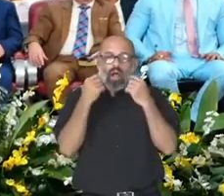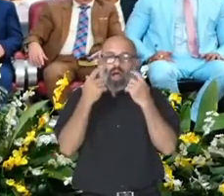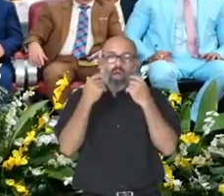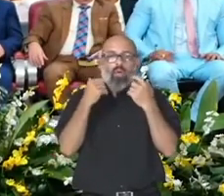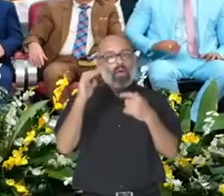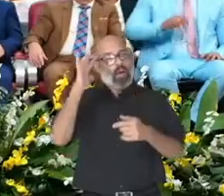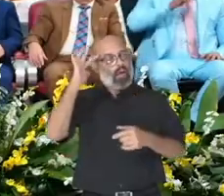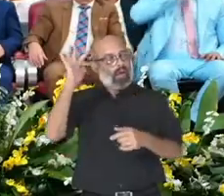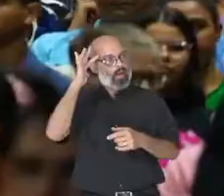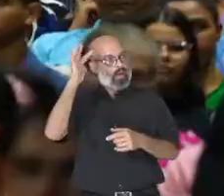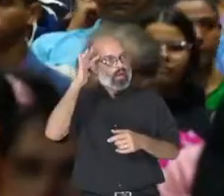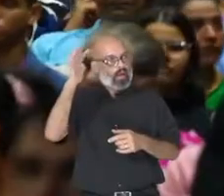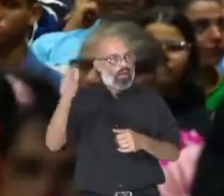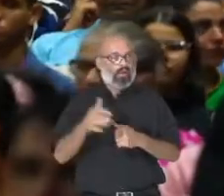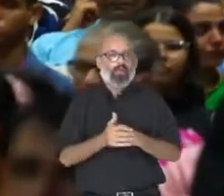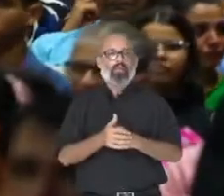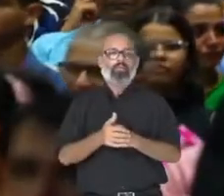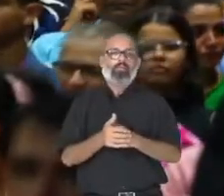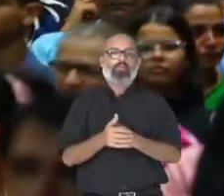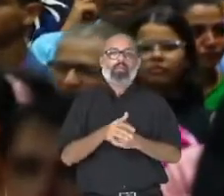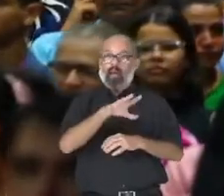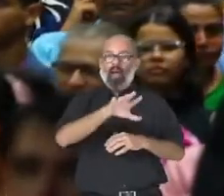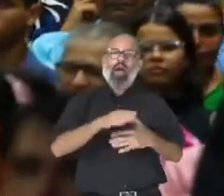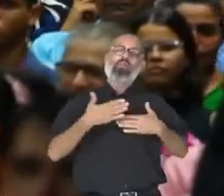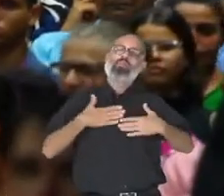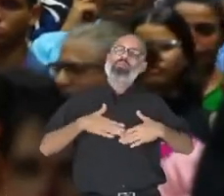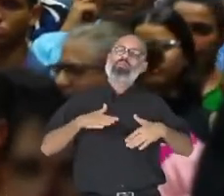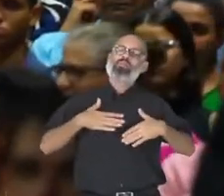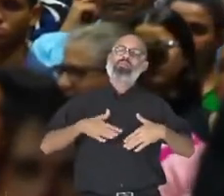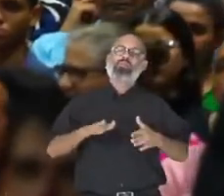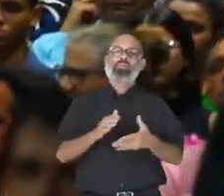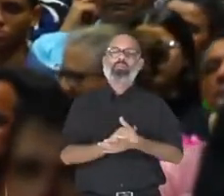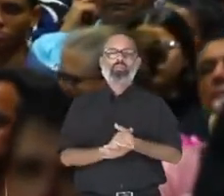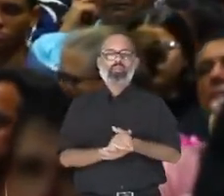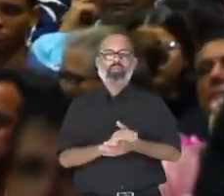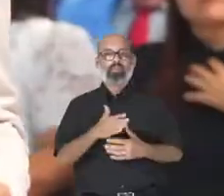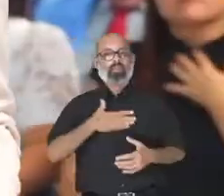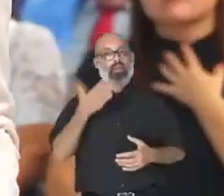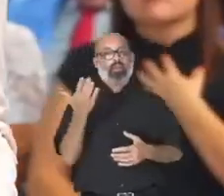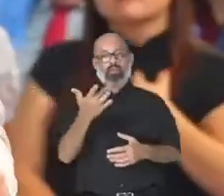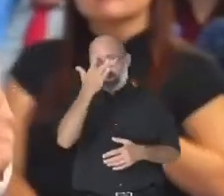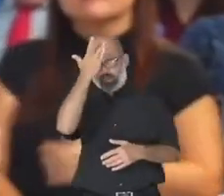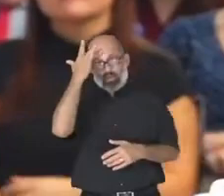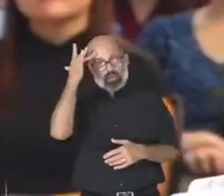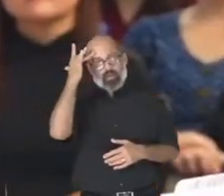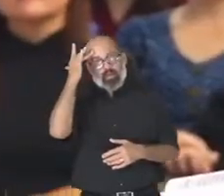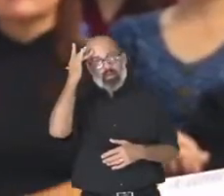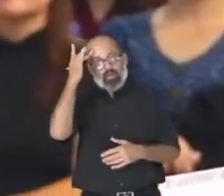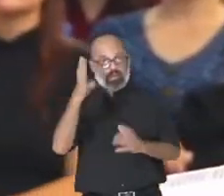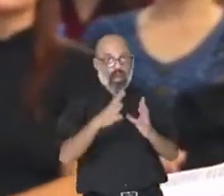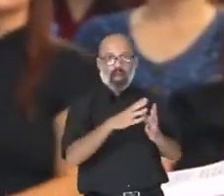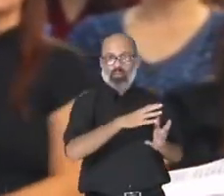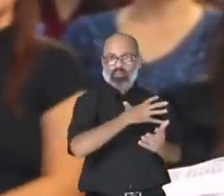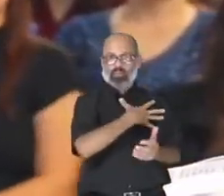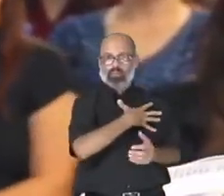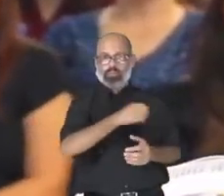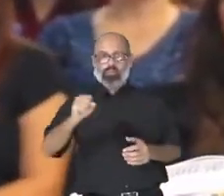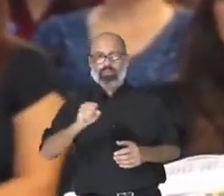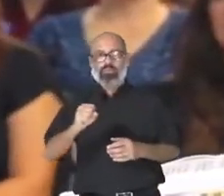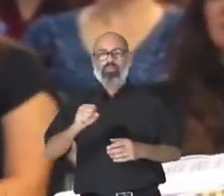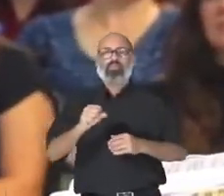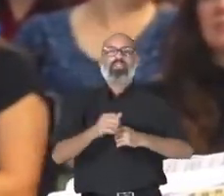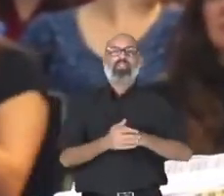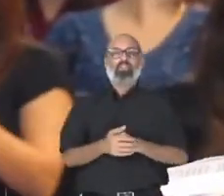você amar uma pessoa e de repente essa pessoa ser arrancada de você.